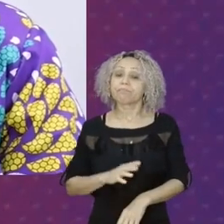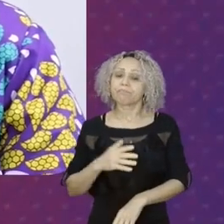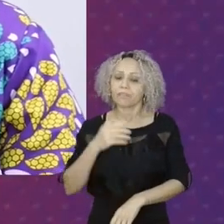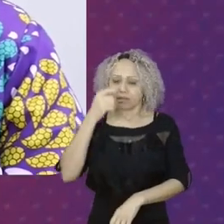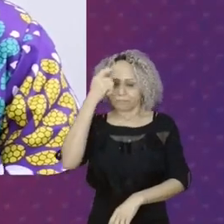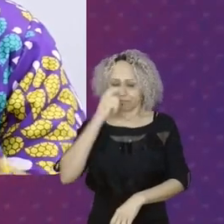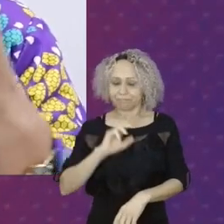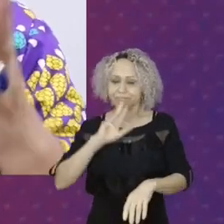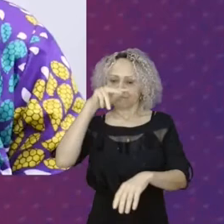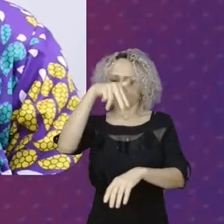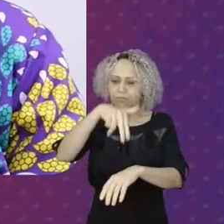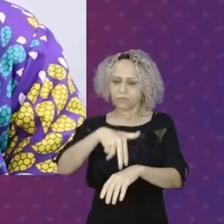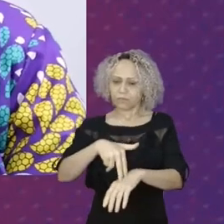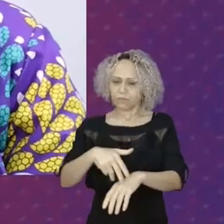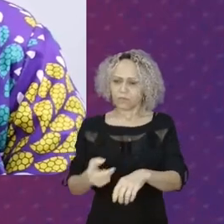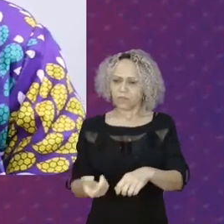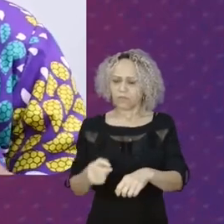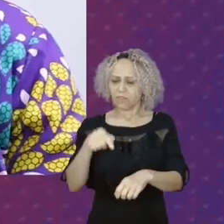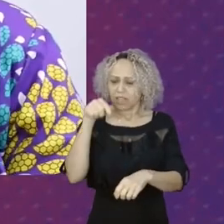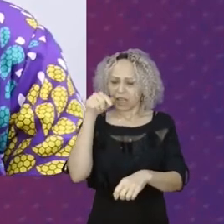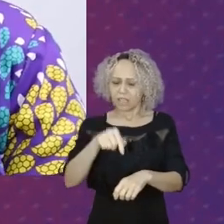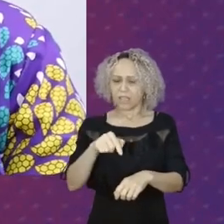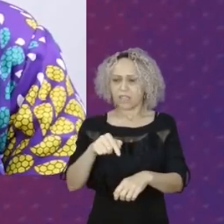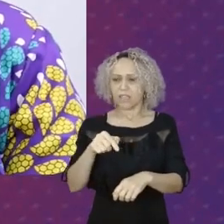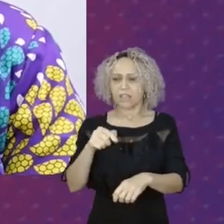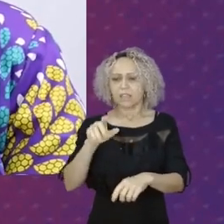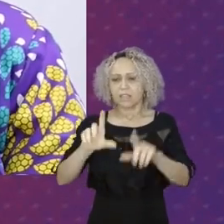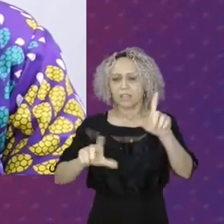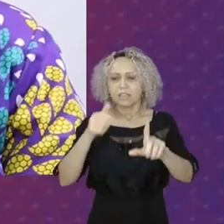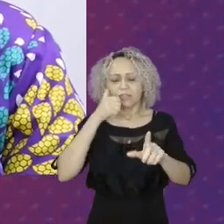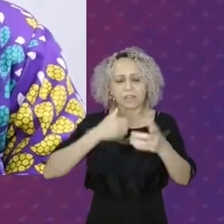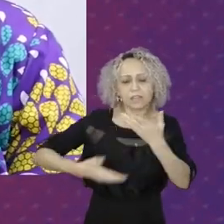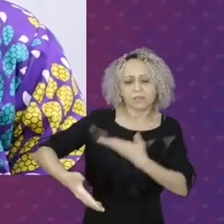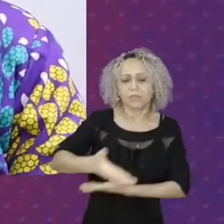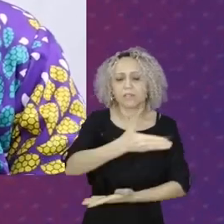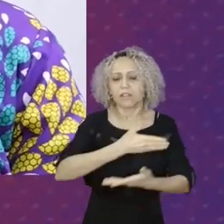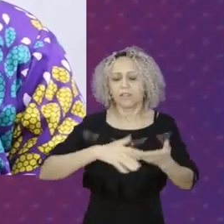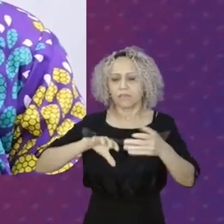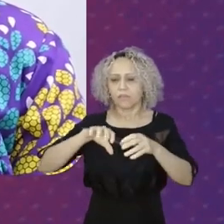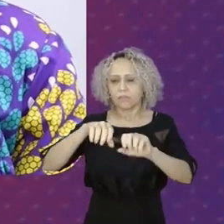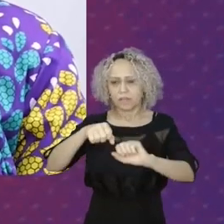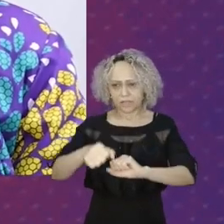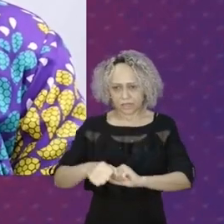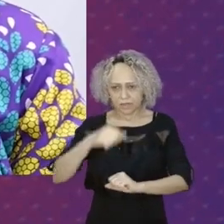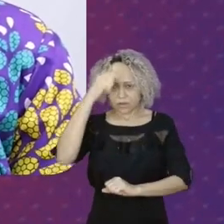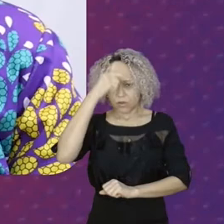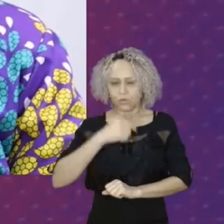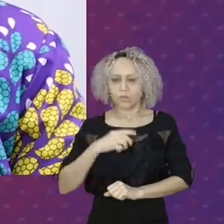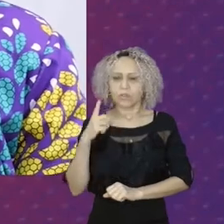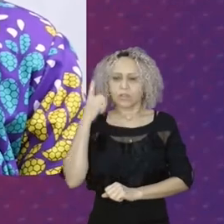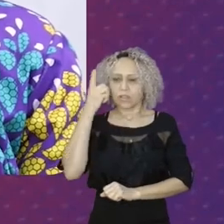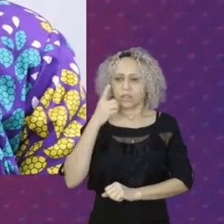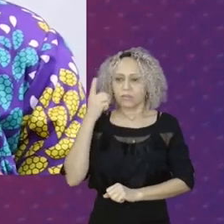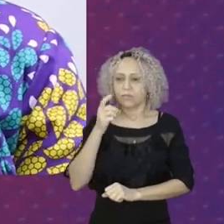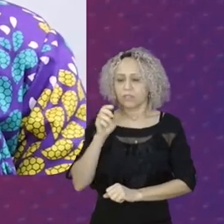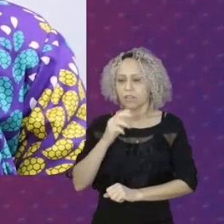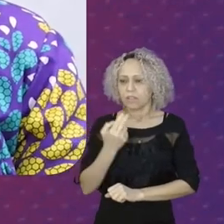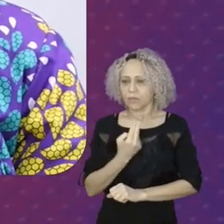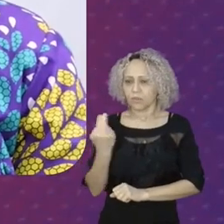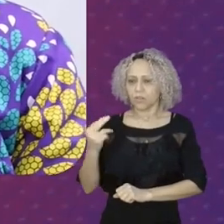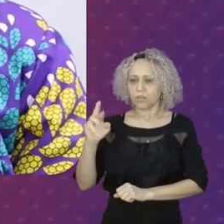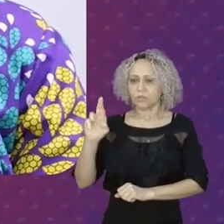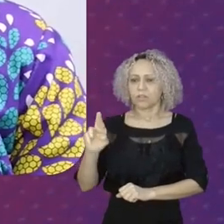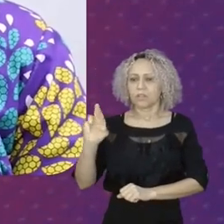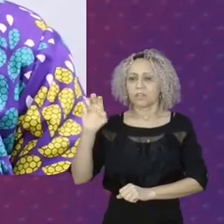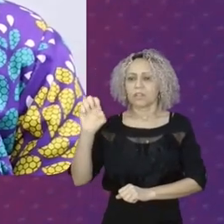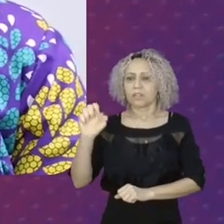no Elas por Elas Formação. Eu sou a deputada federal Reginete Bispo, do